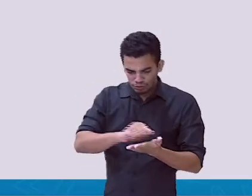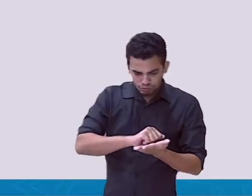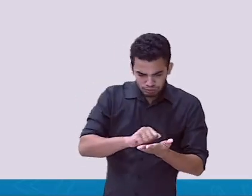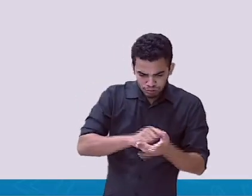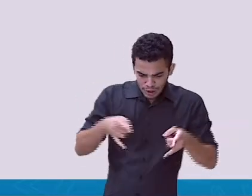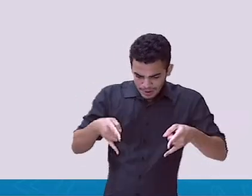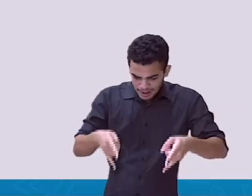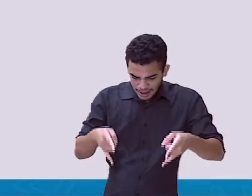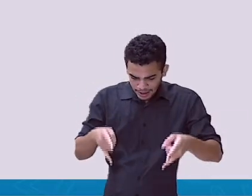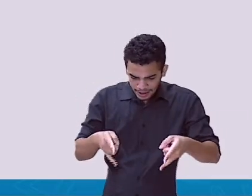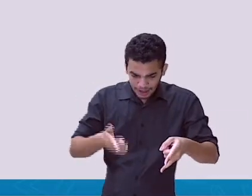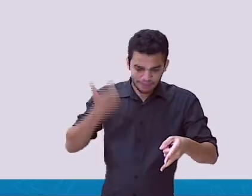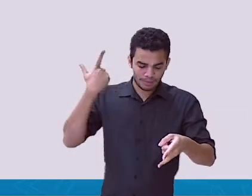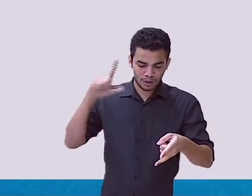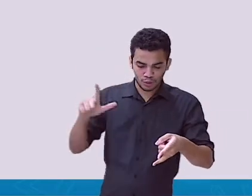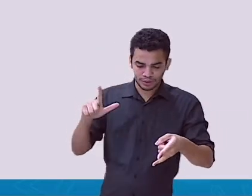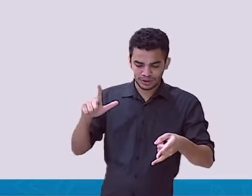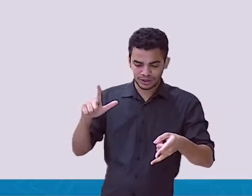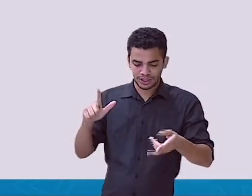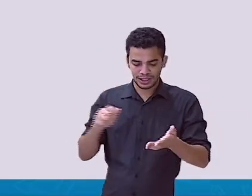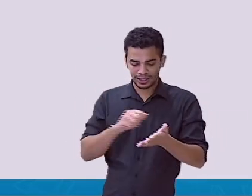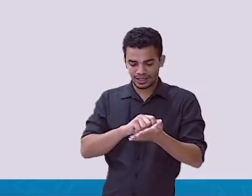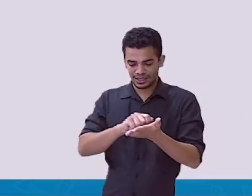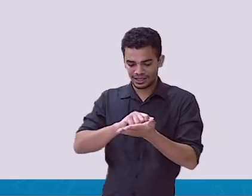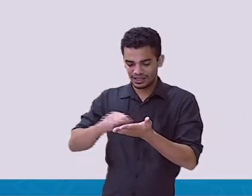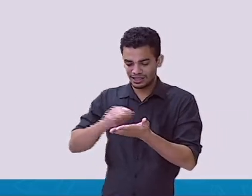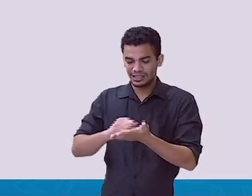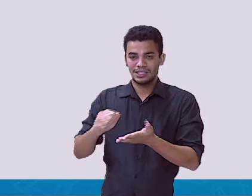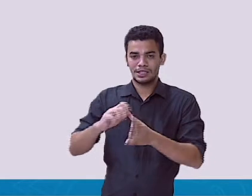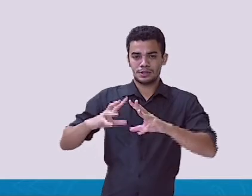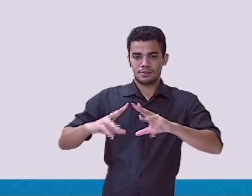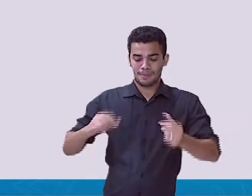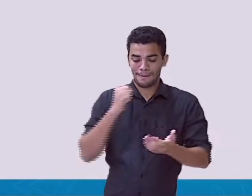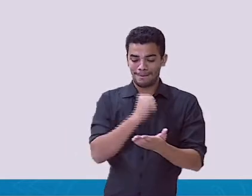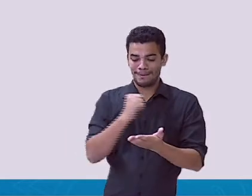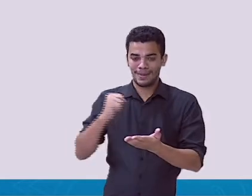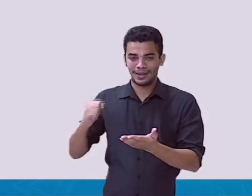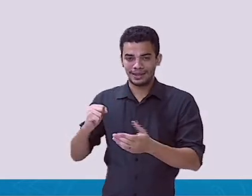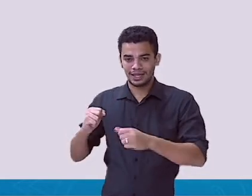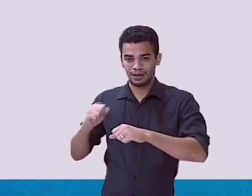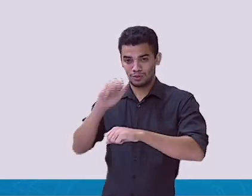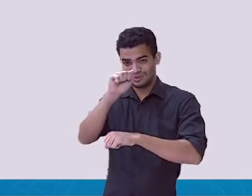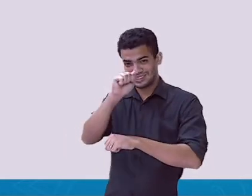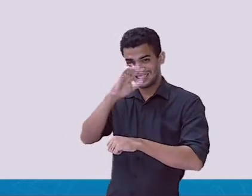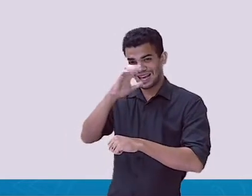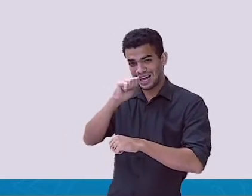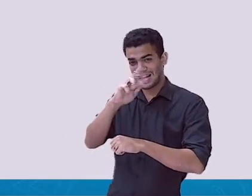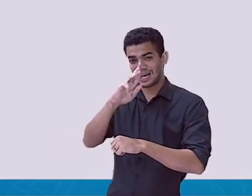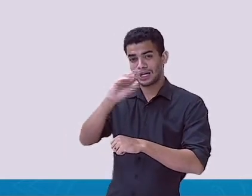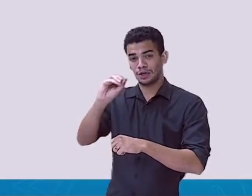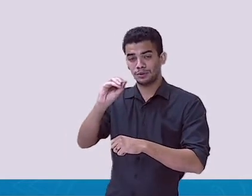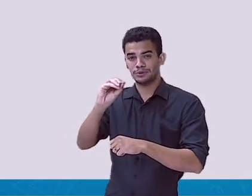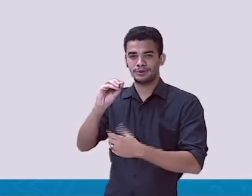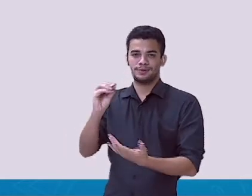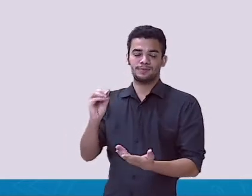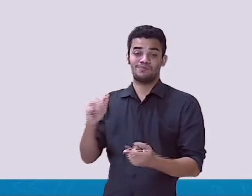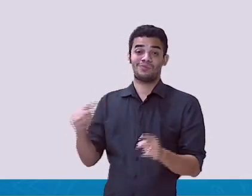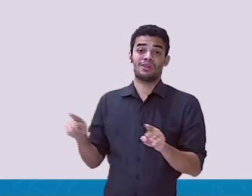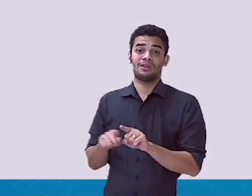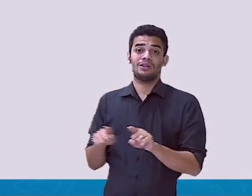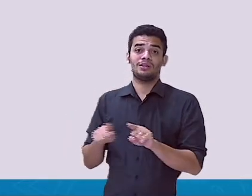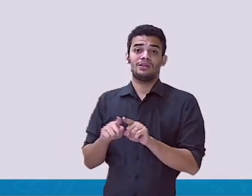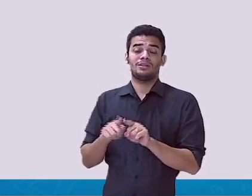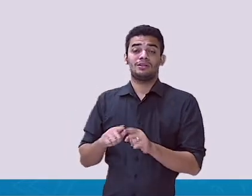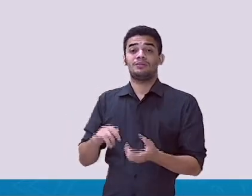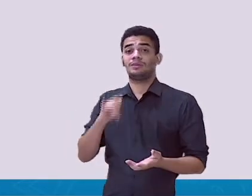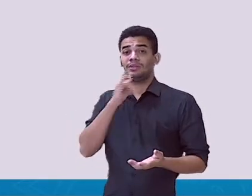limpando mesmo, tentando tirar o máximo de poeira, porque é na poeira que os ácaros, é da poeira